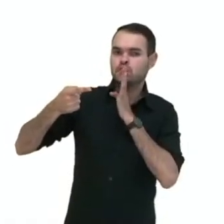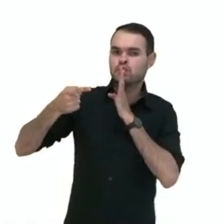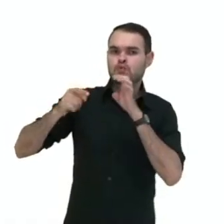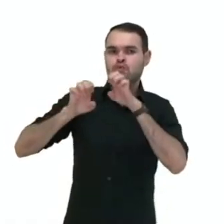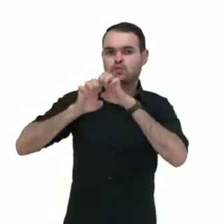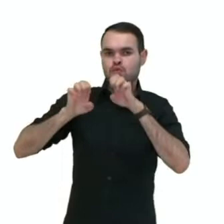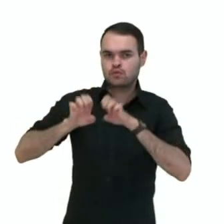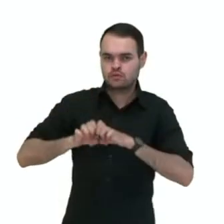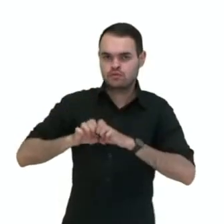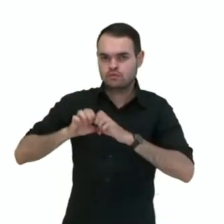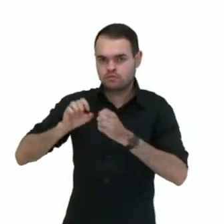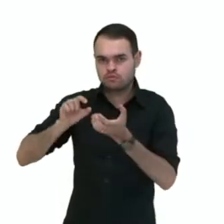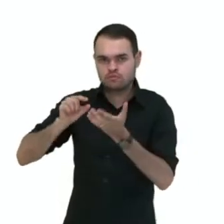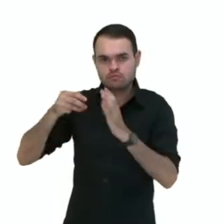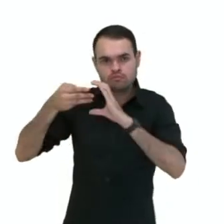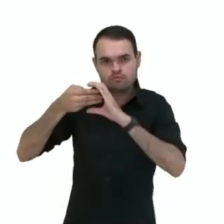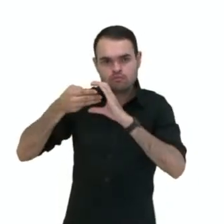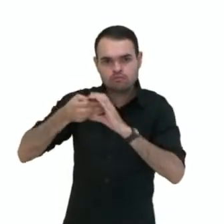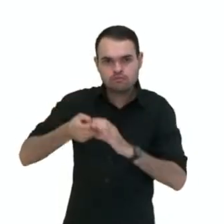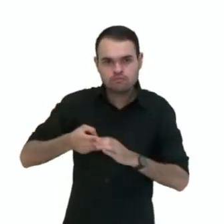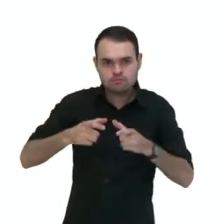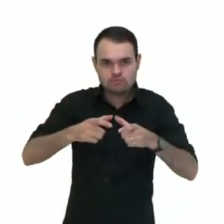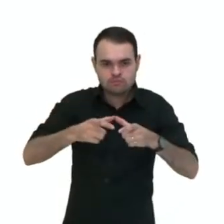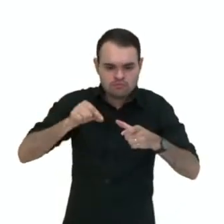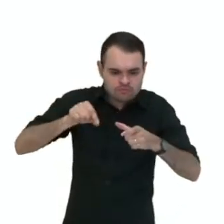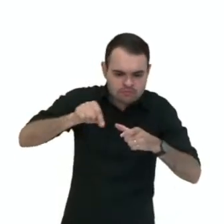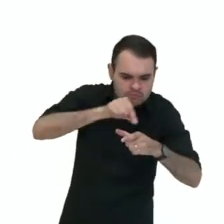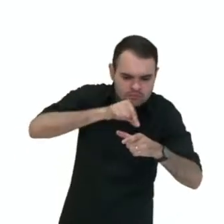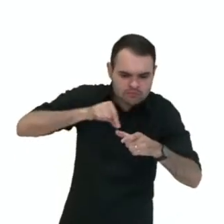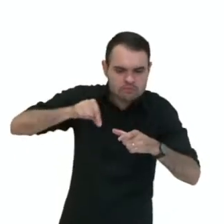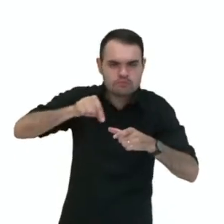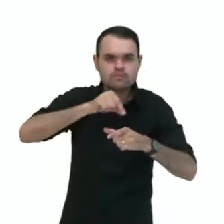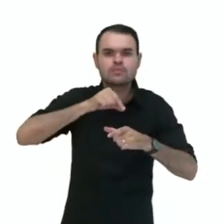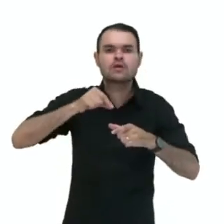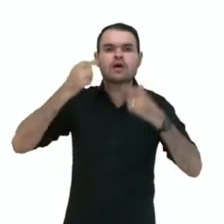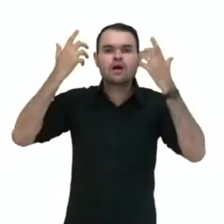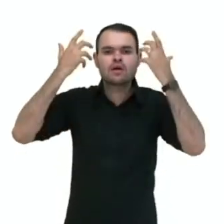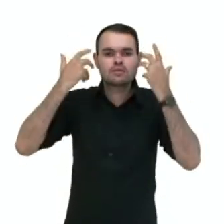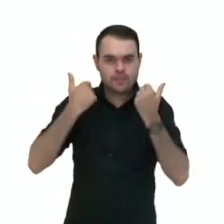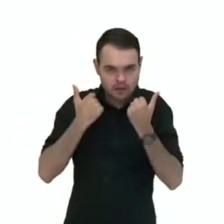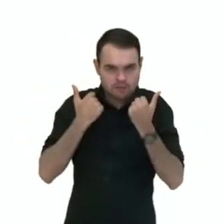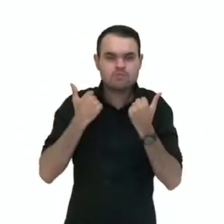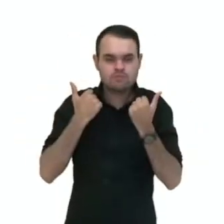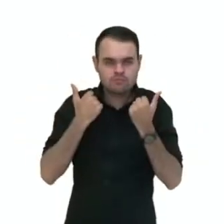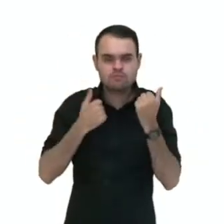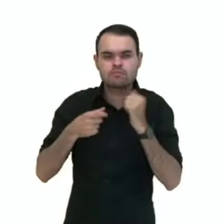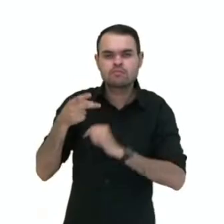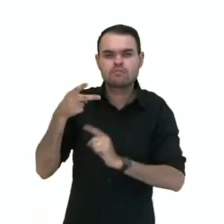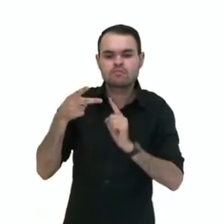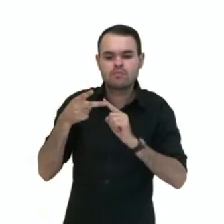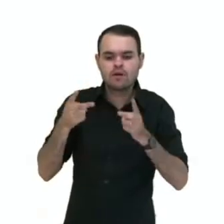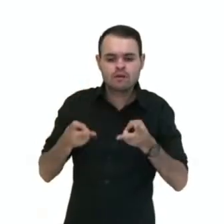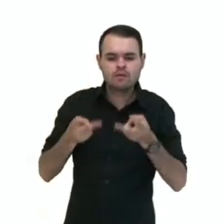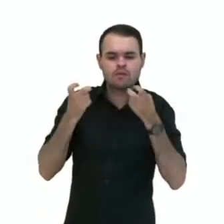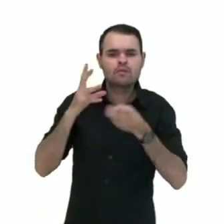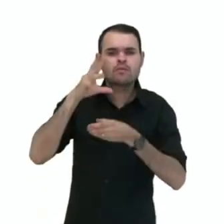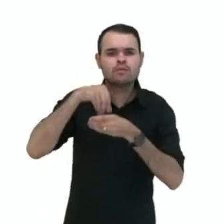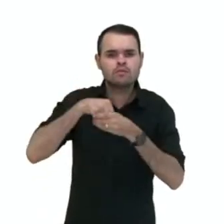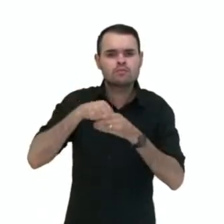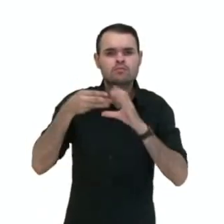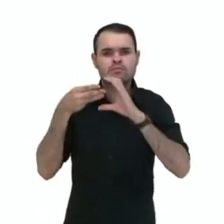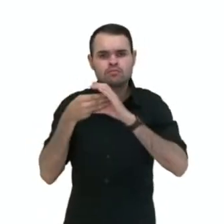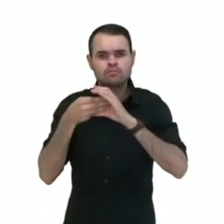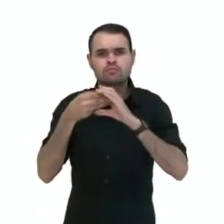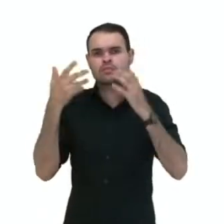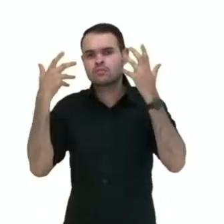as organelas de uma célula eucarionte animal e reconhecer em uma célula eucarionte animal e